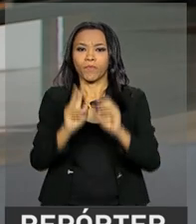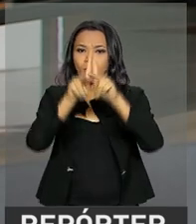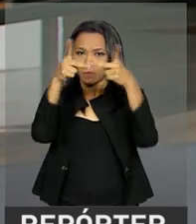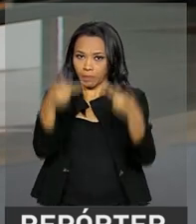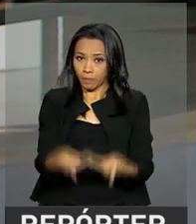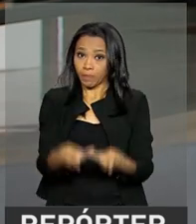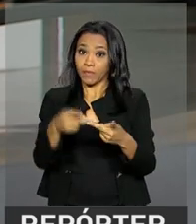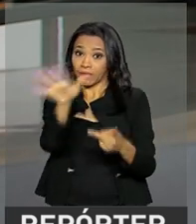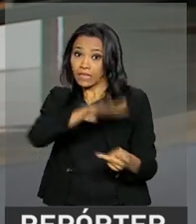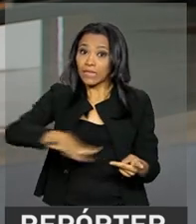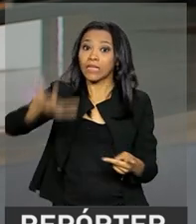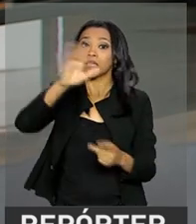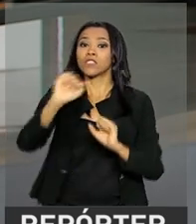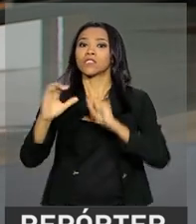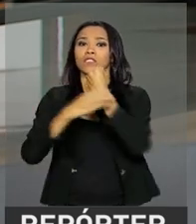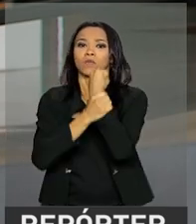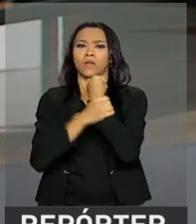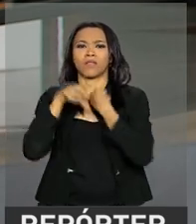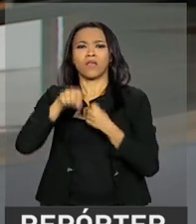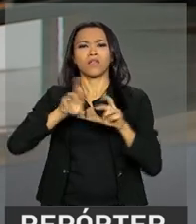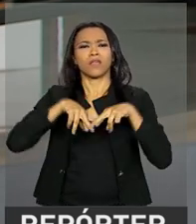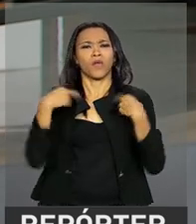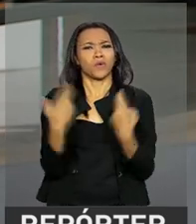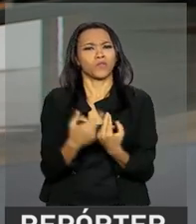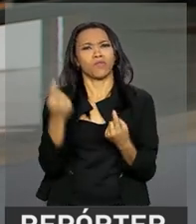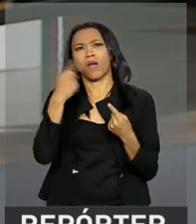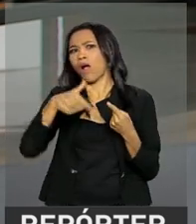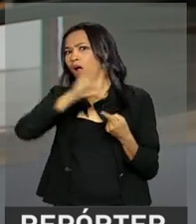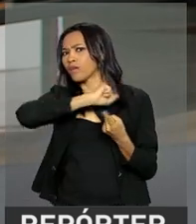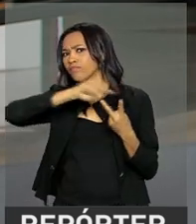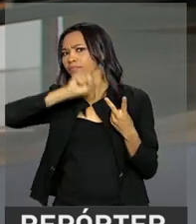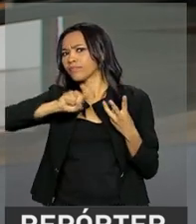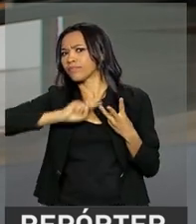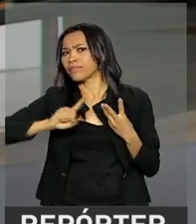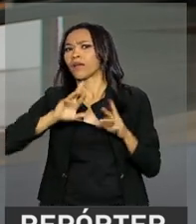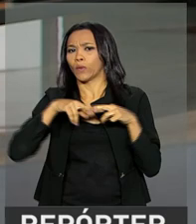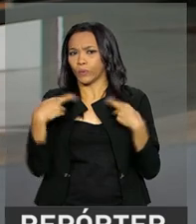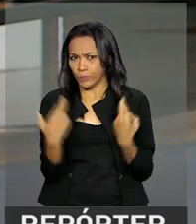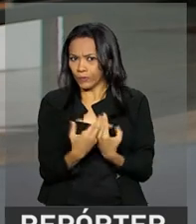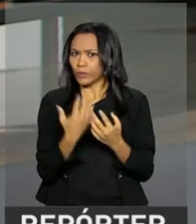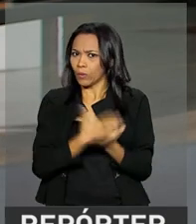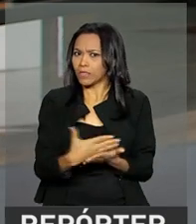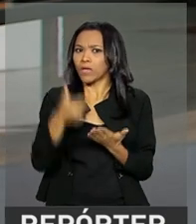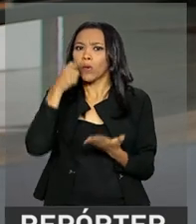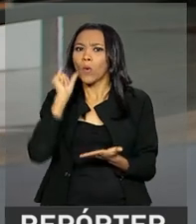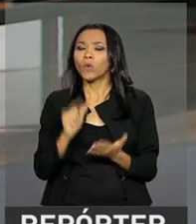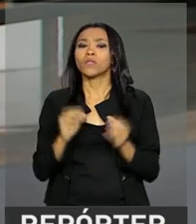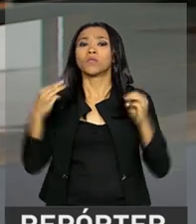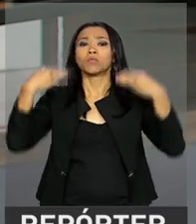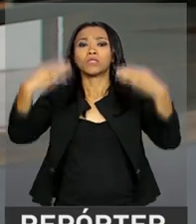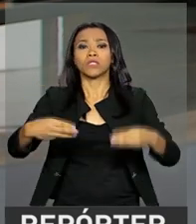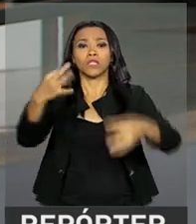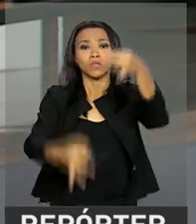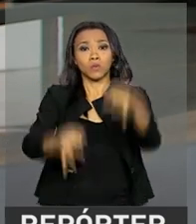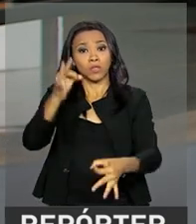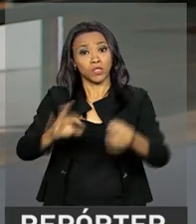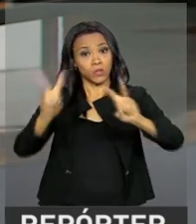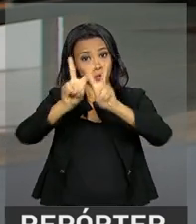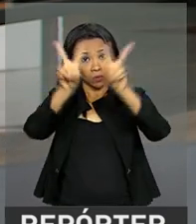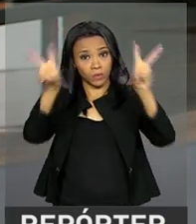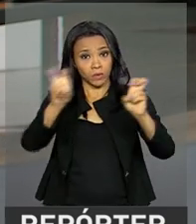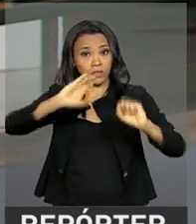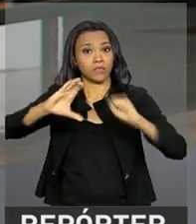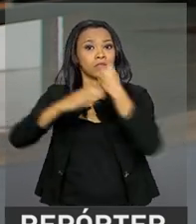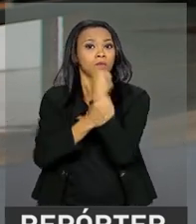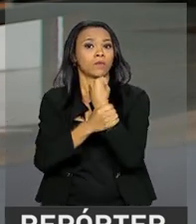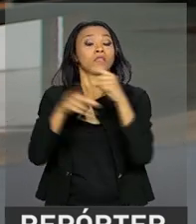de segurança essa reunião ela vem depois de uma série de reuniões que começaram ontem no Ministério da Justiça justamente para discutir segurança pública